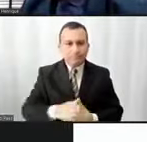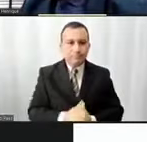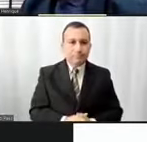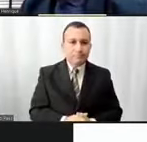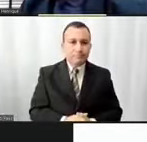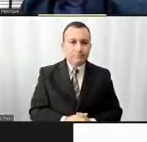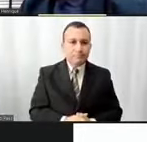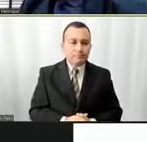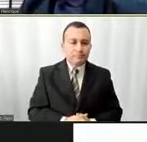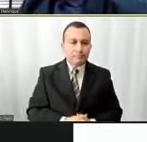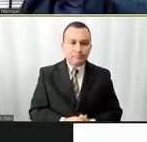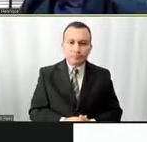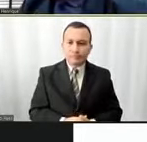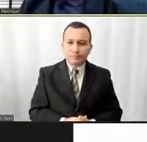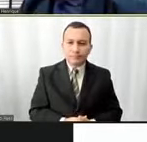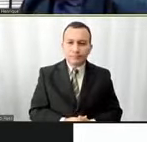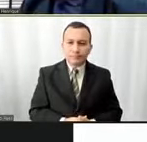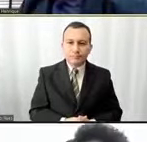aqui.